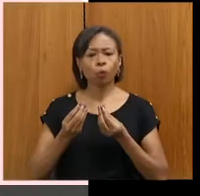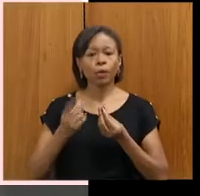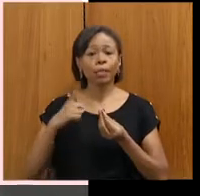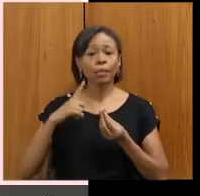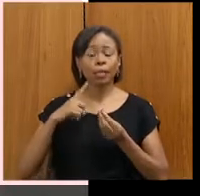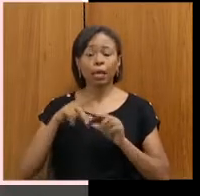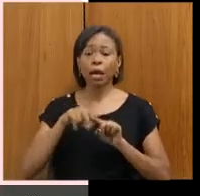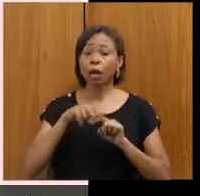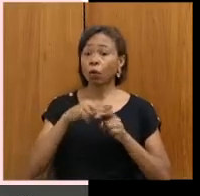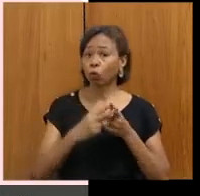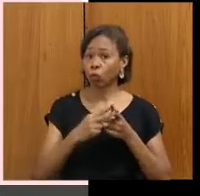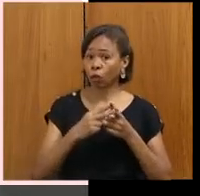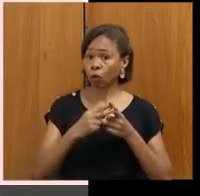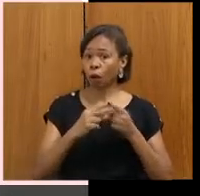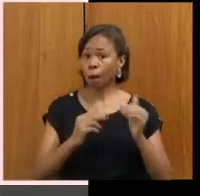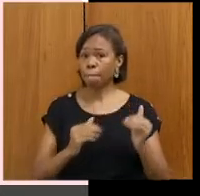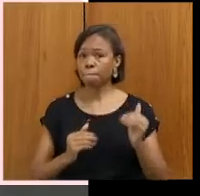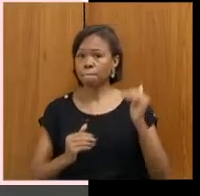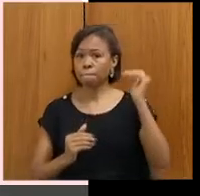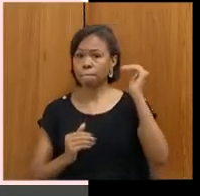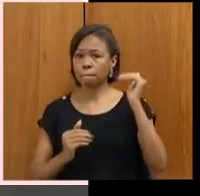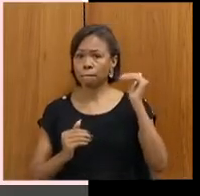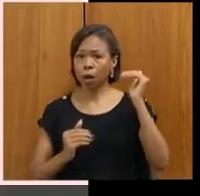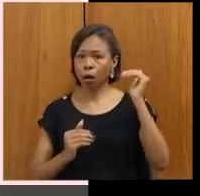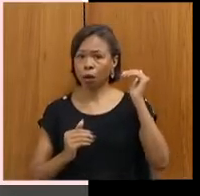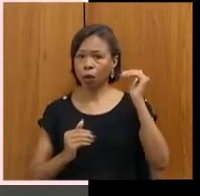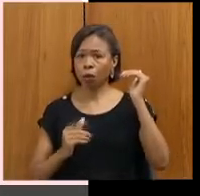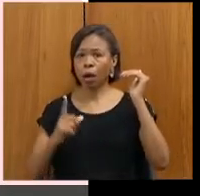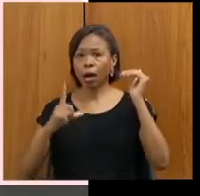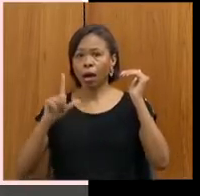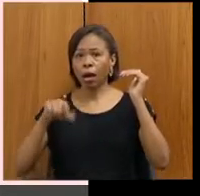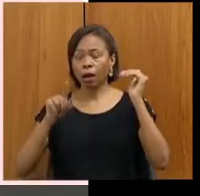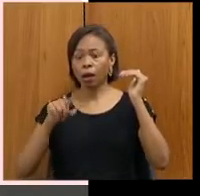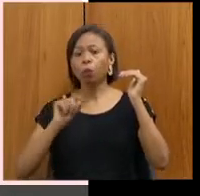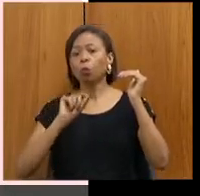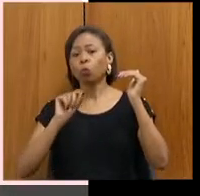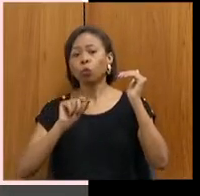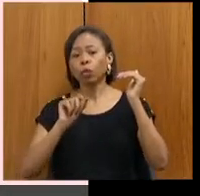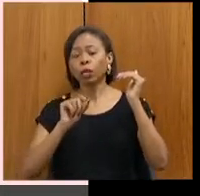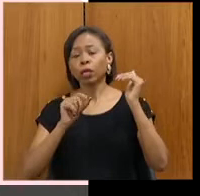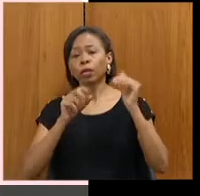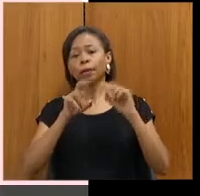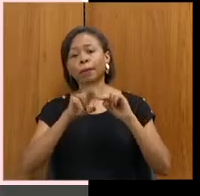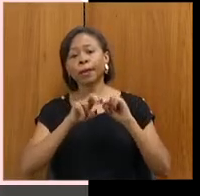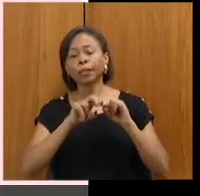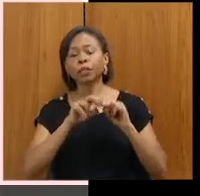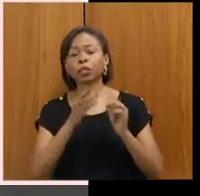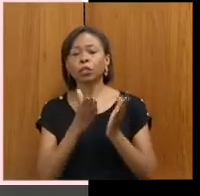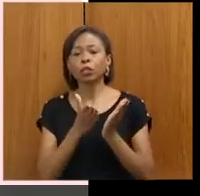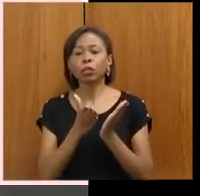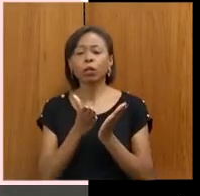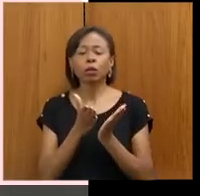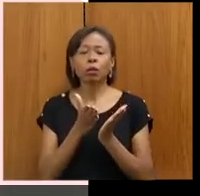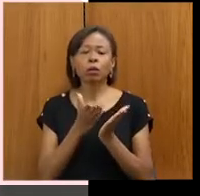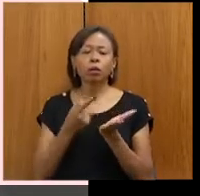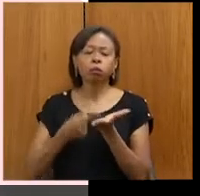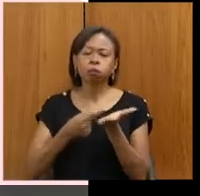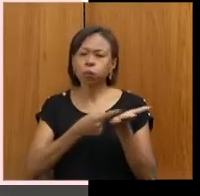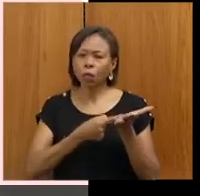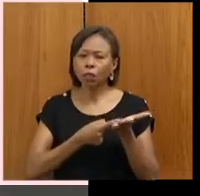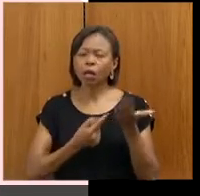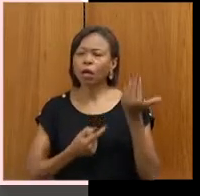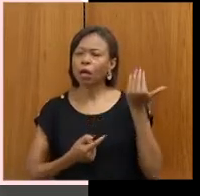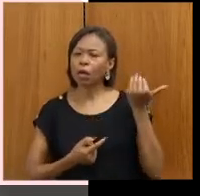temos as correções aquela maior parte eu tenho como origem a renegociação é realizada lá na década de